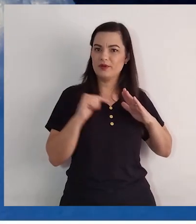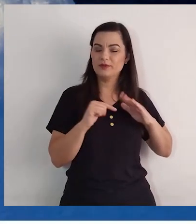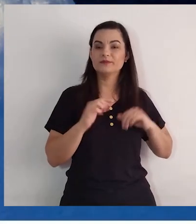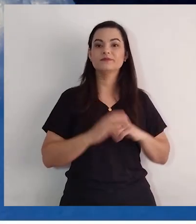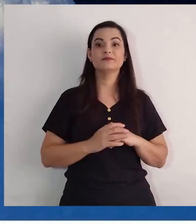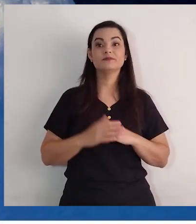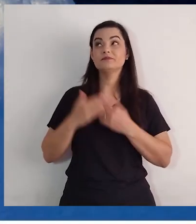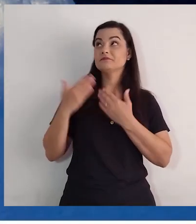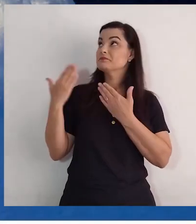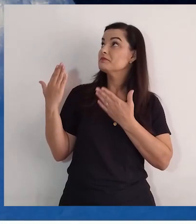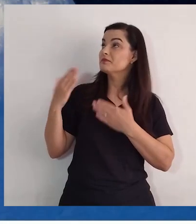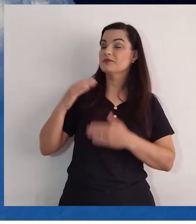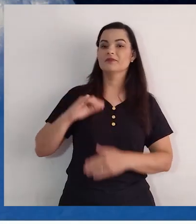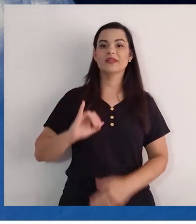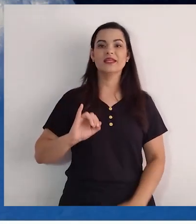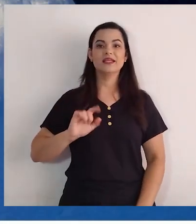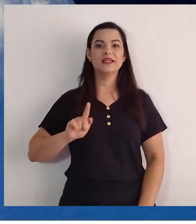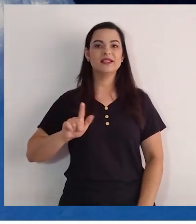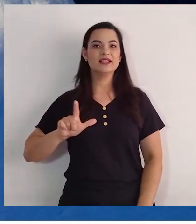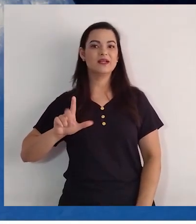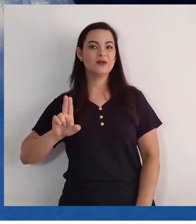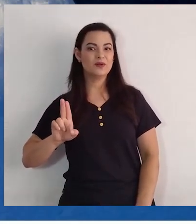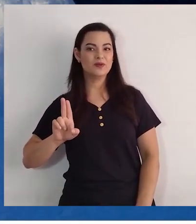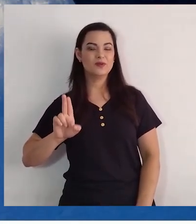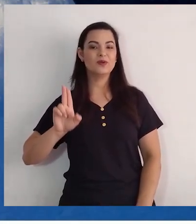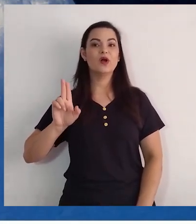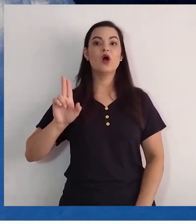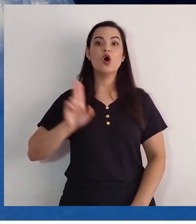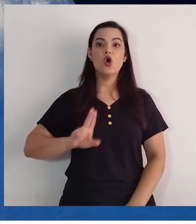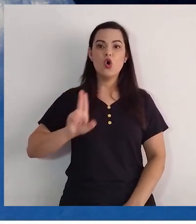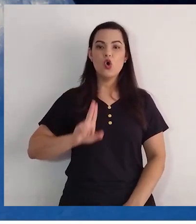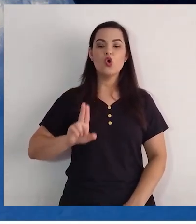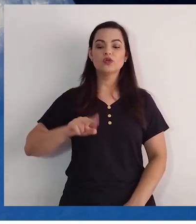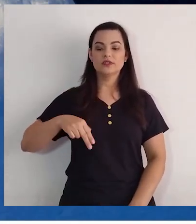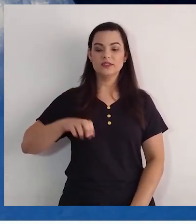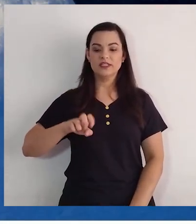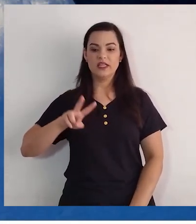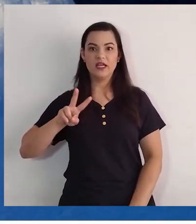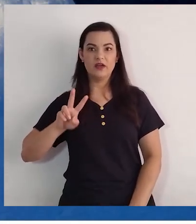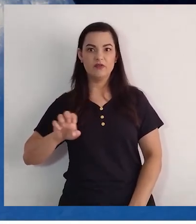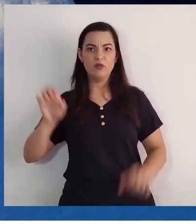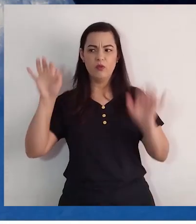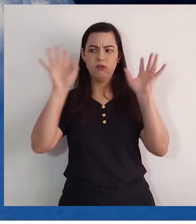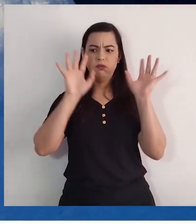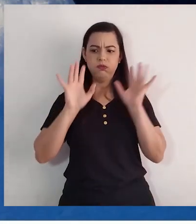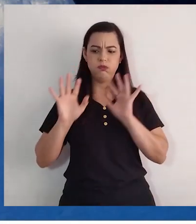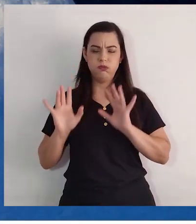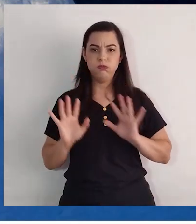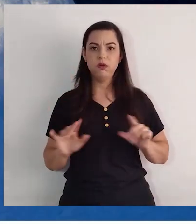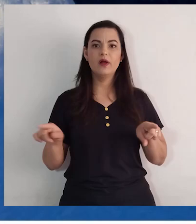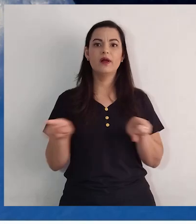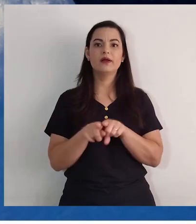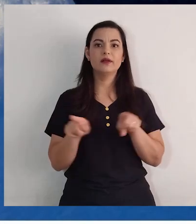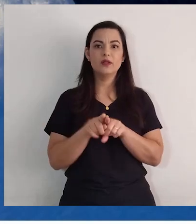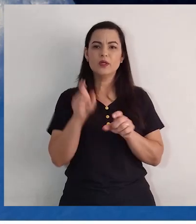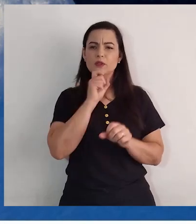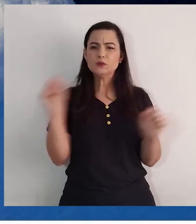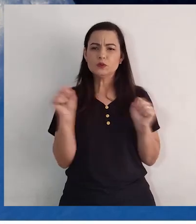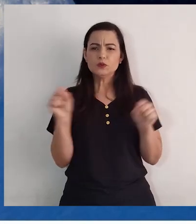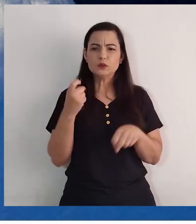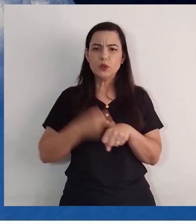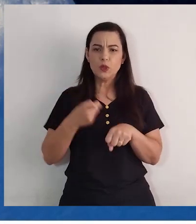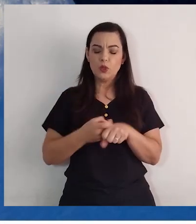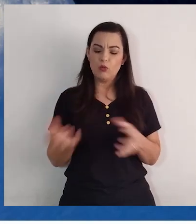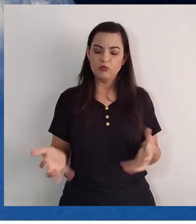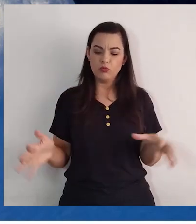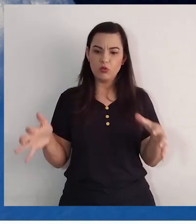Iglu é uma construção feita de neve e gelo, usada como abrigo contra o frio extremo em regiões polares.